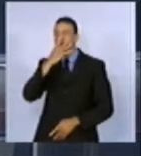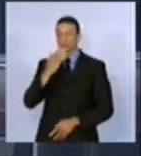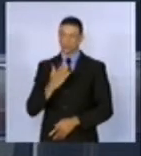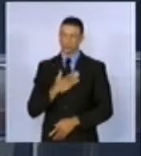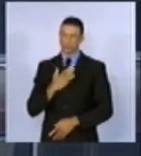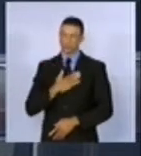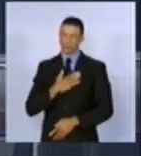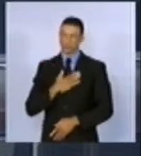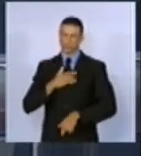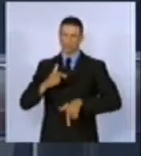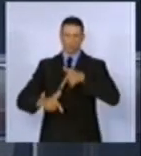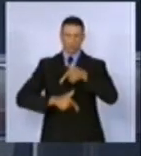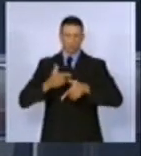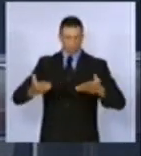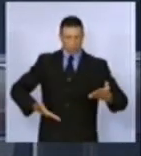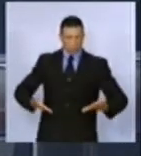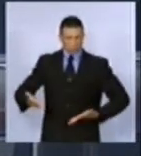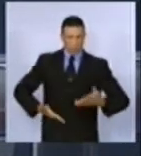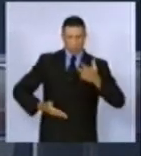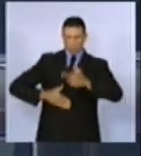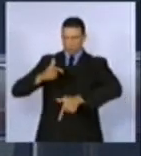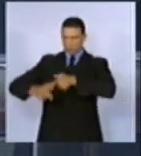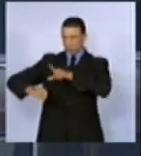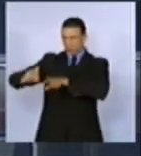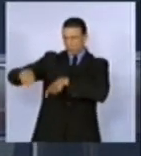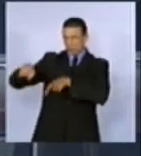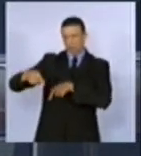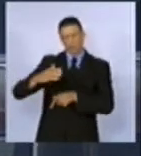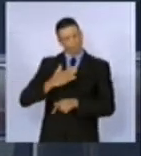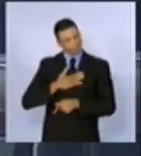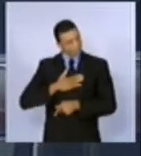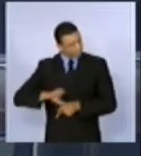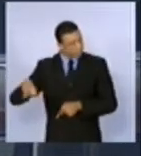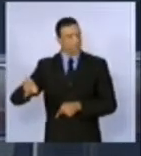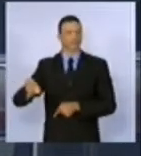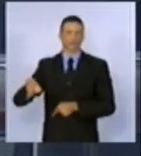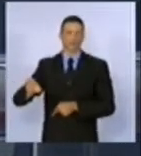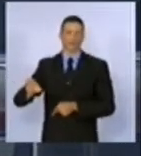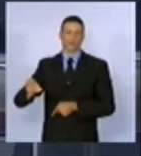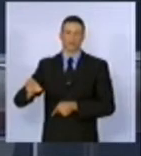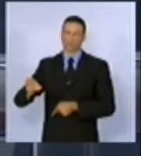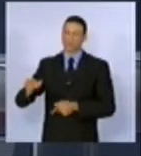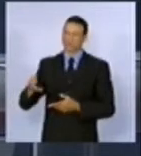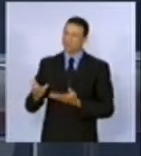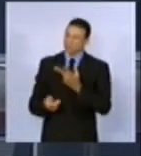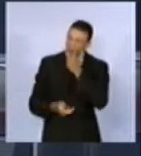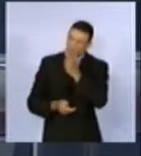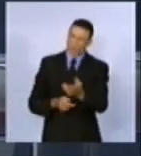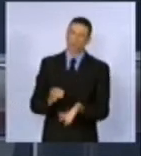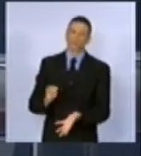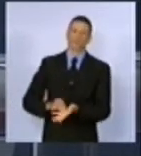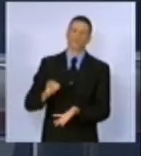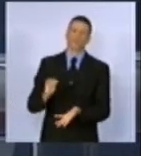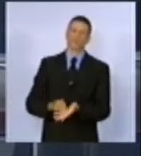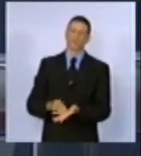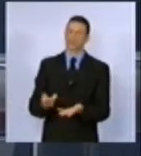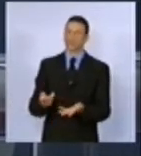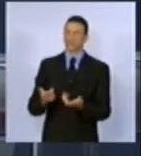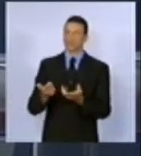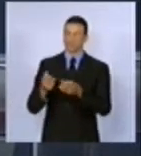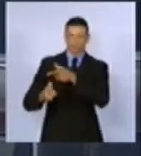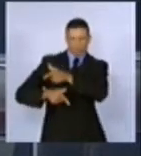com Trabalhadores já estão um pouco satisfeito com que ouvimos aqui acho que tem um material bastante